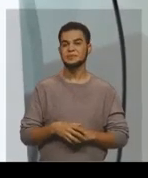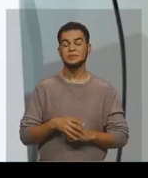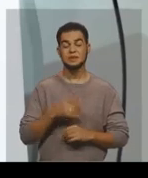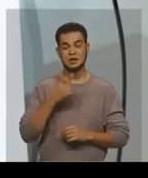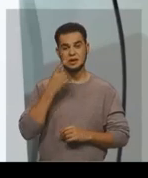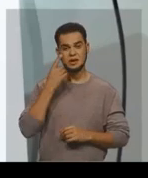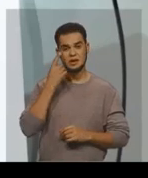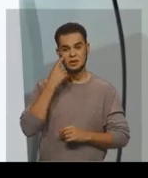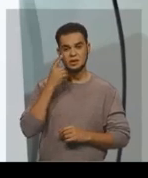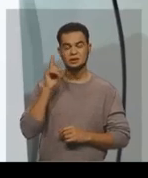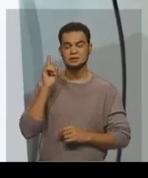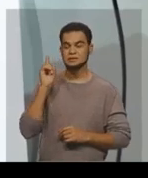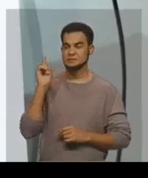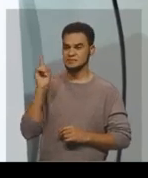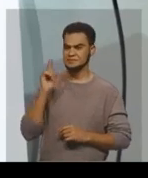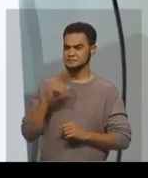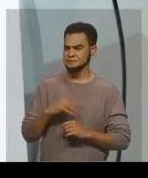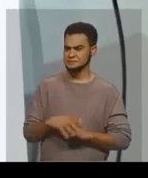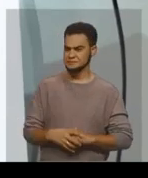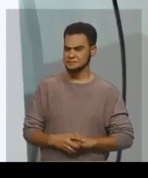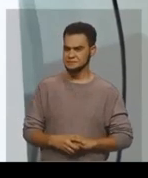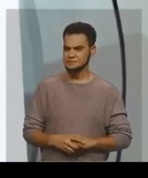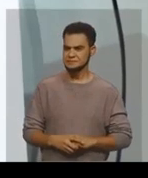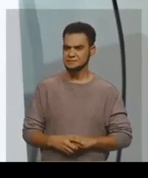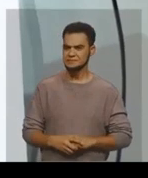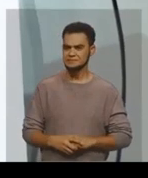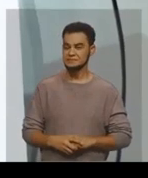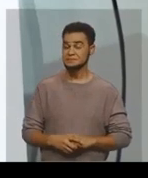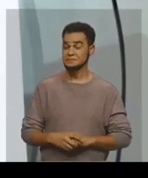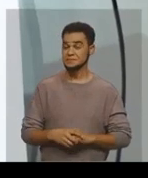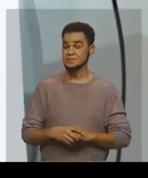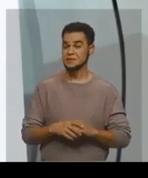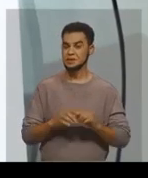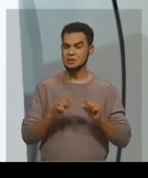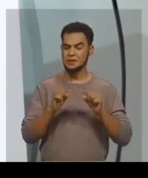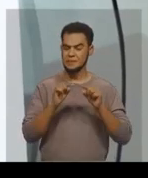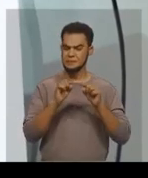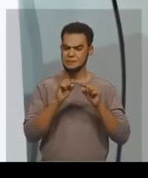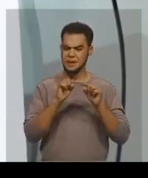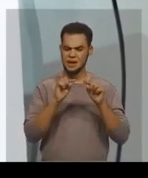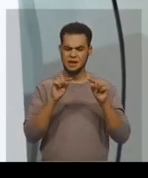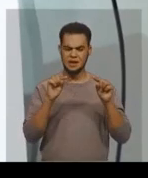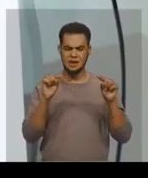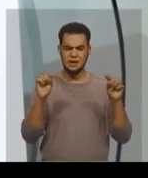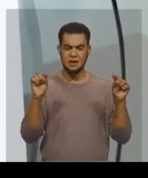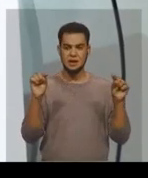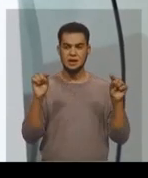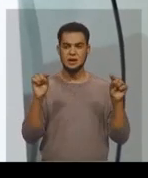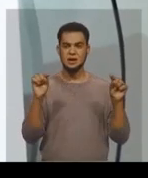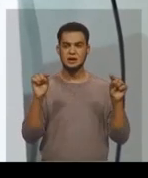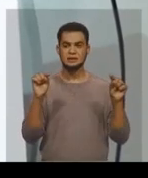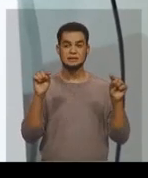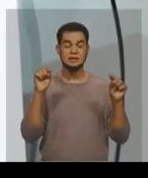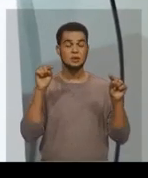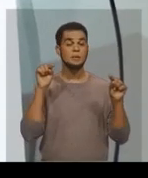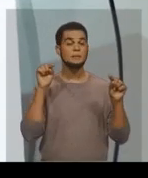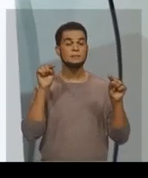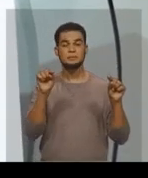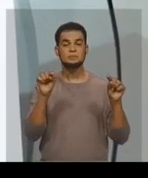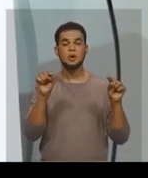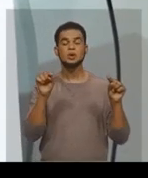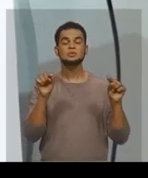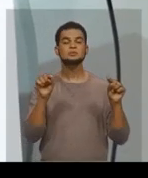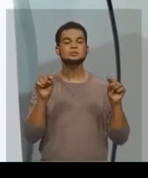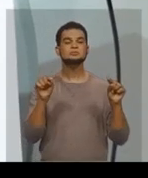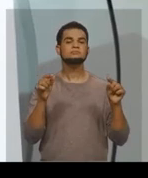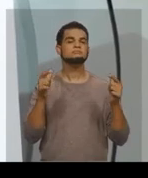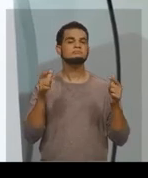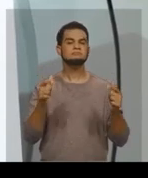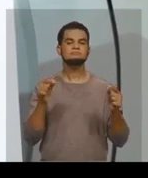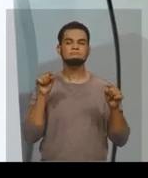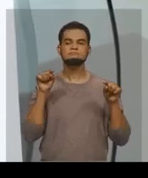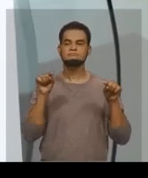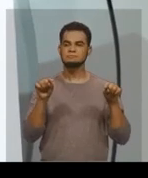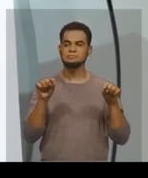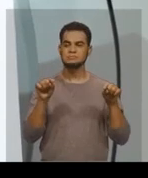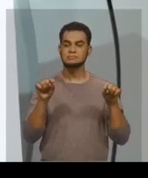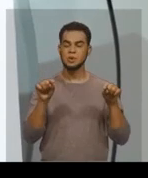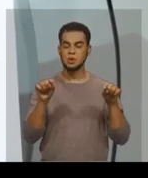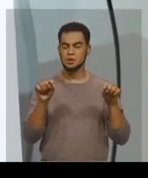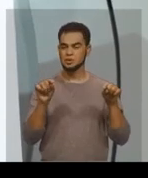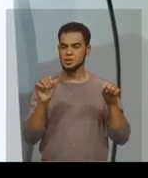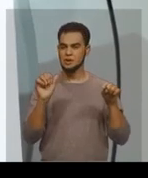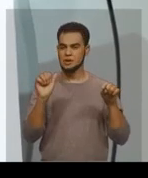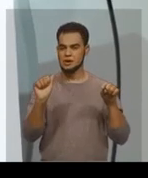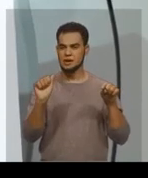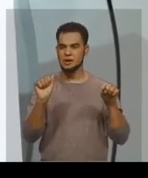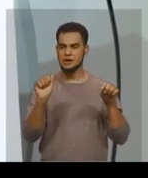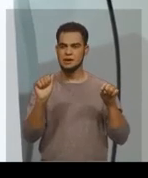origem, né? Eu tenho a origem, digamos, aqui do meu ponto, né? Digamos que eu tenho o ponto A,